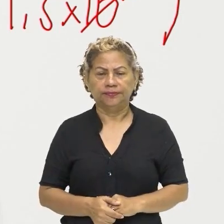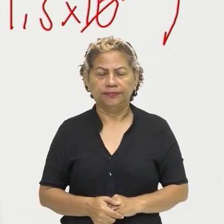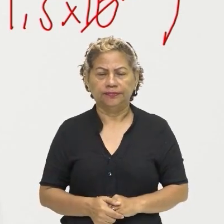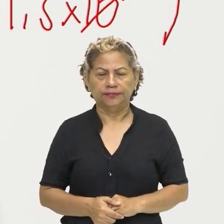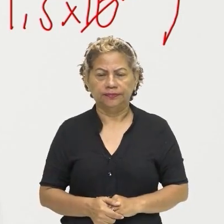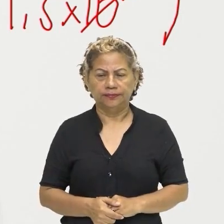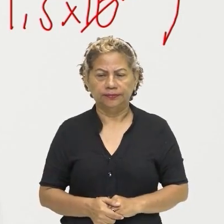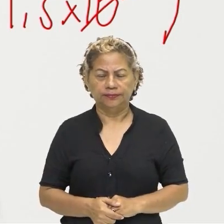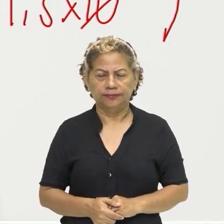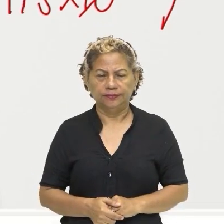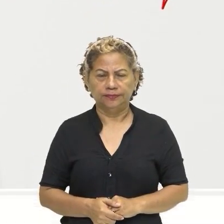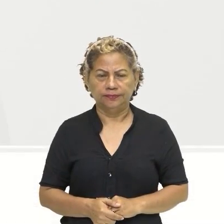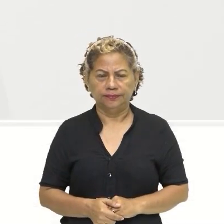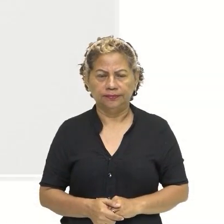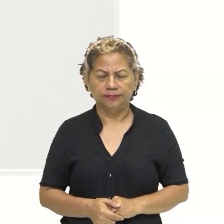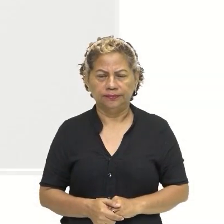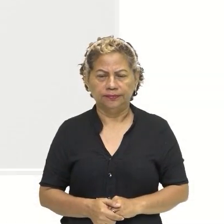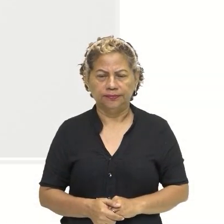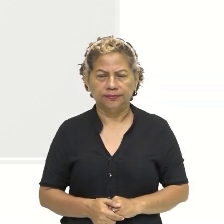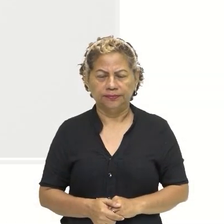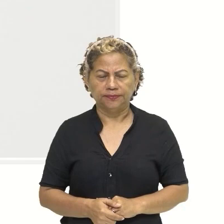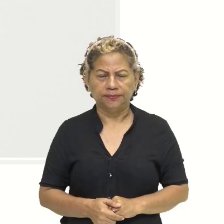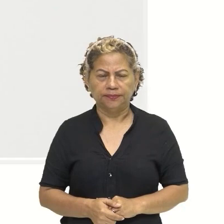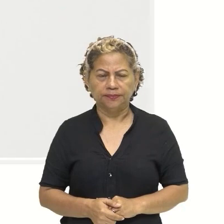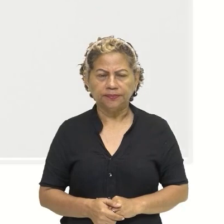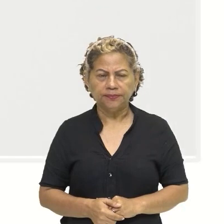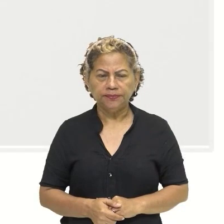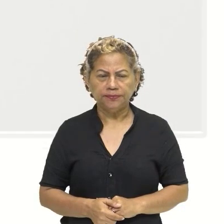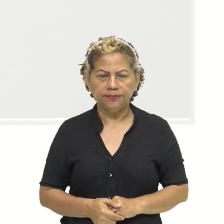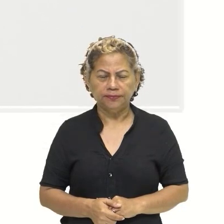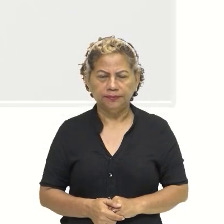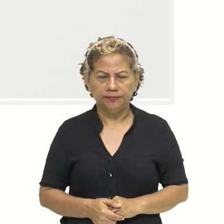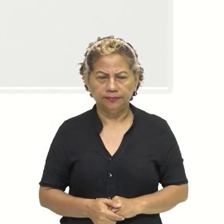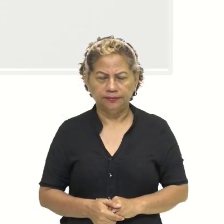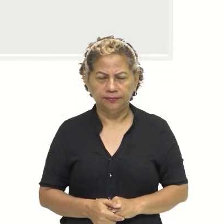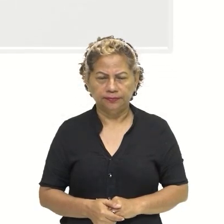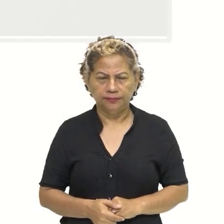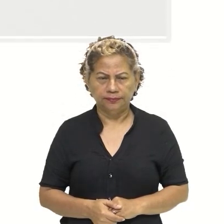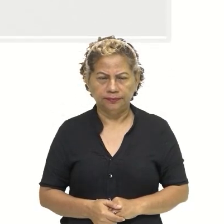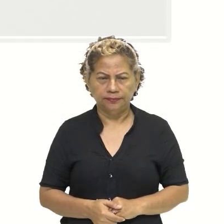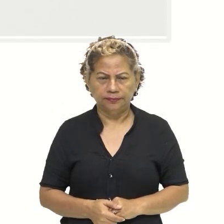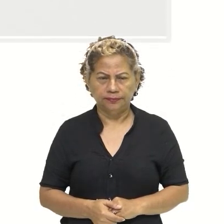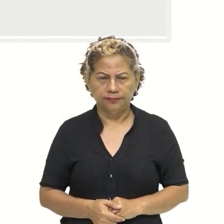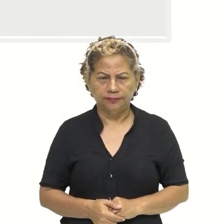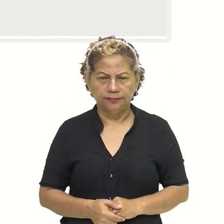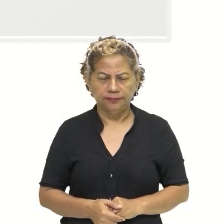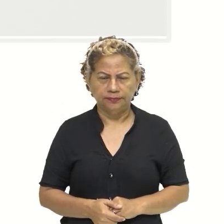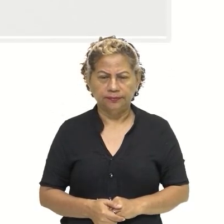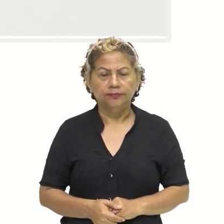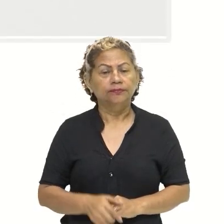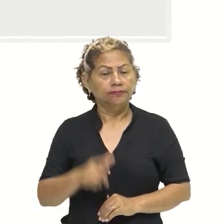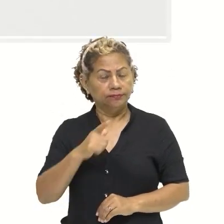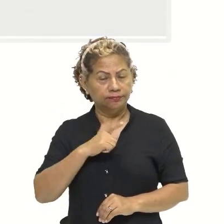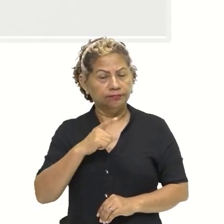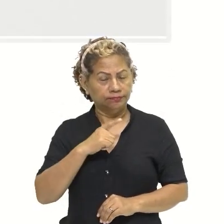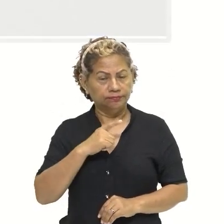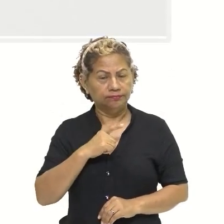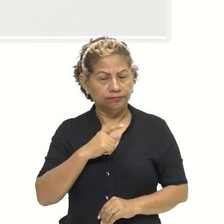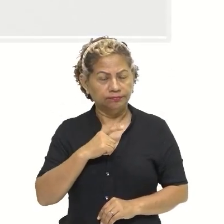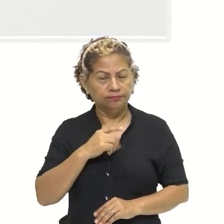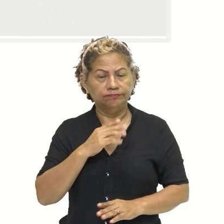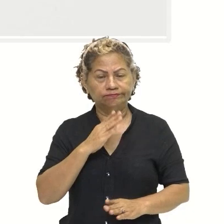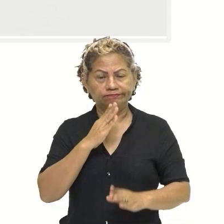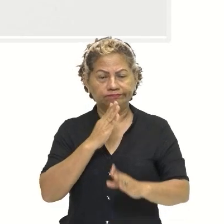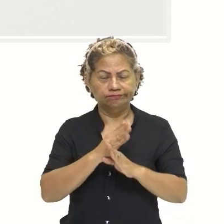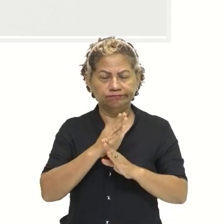certo? Eu extraio a raiz quadrada de 125 E eu encontro, então, o período de